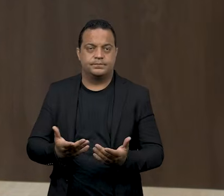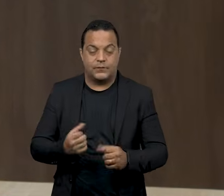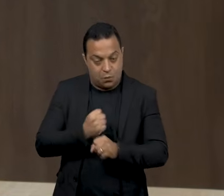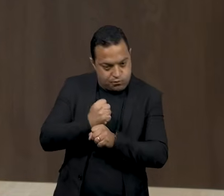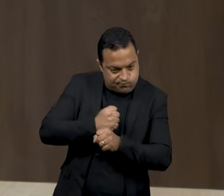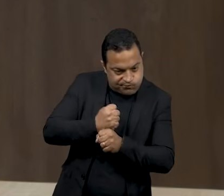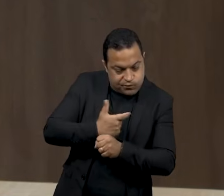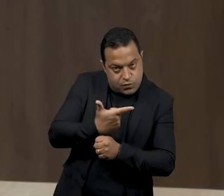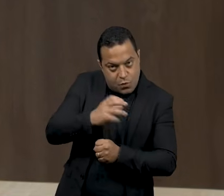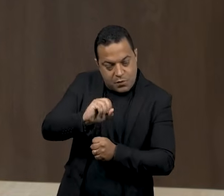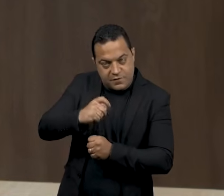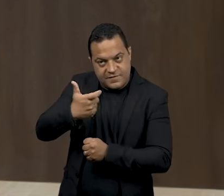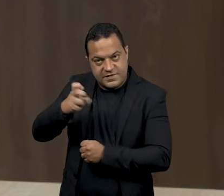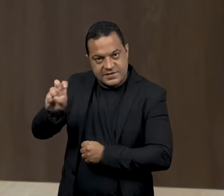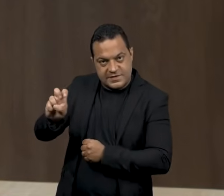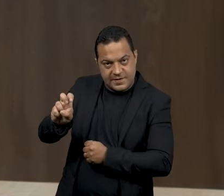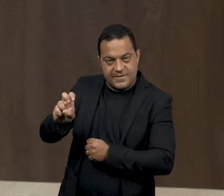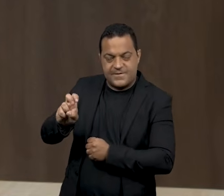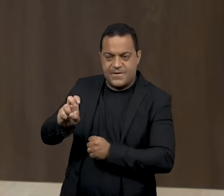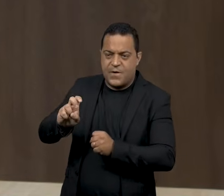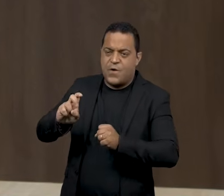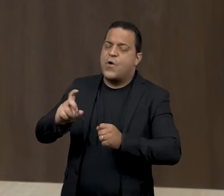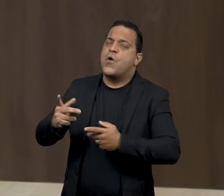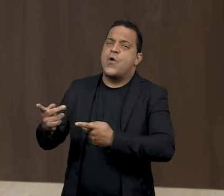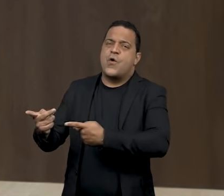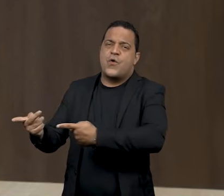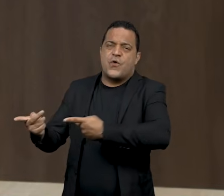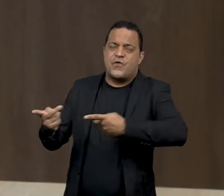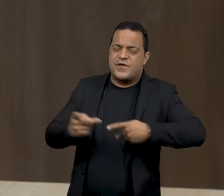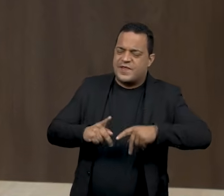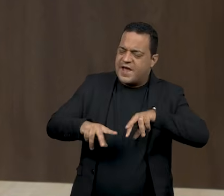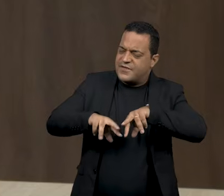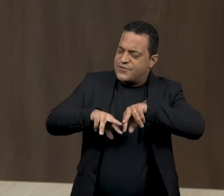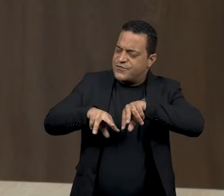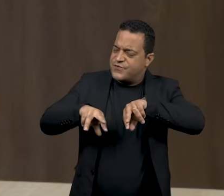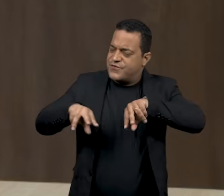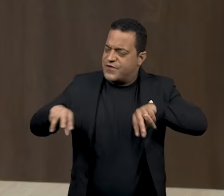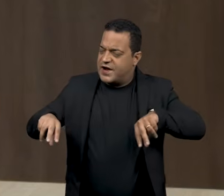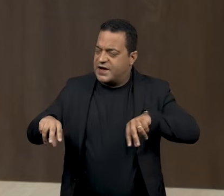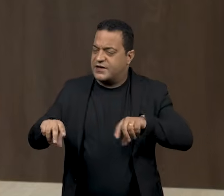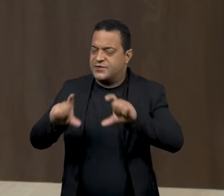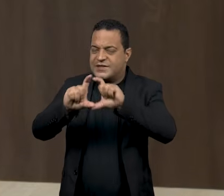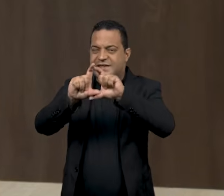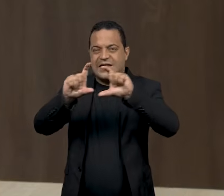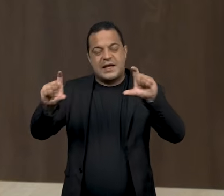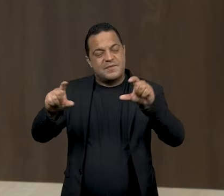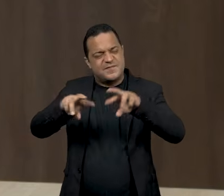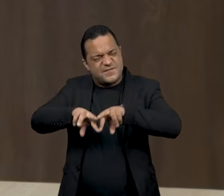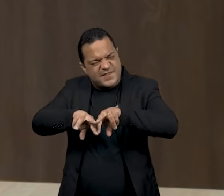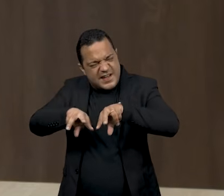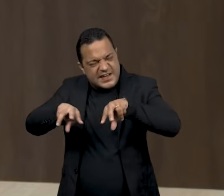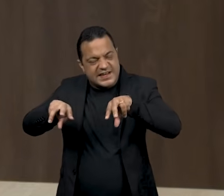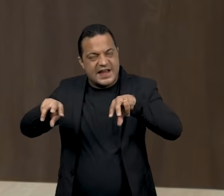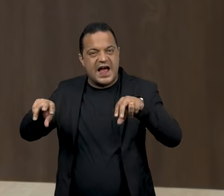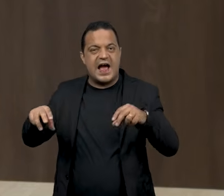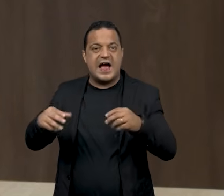desse ano, pastor João Carlos, diversos convidados, falamos de diversos temas, como você